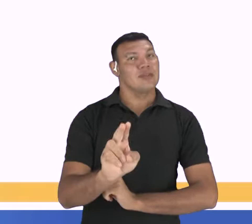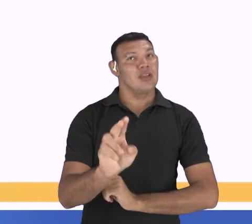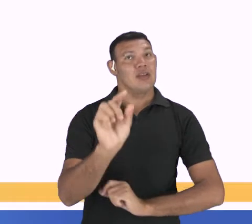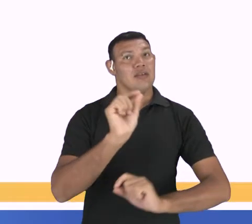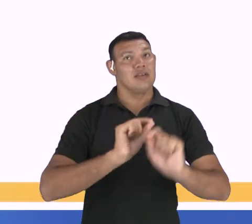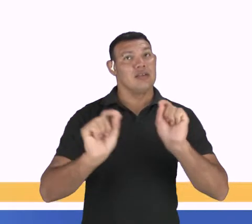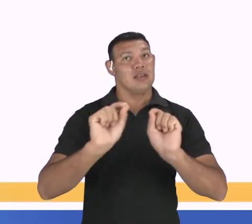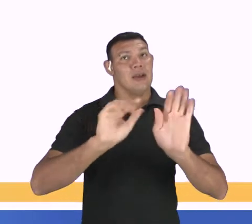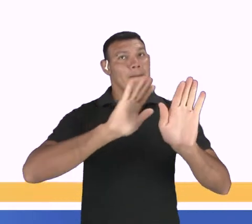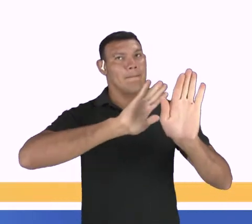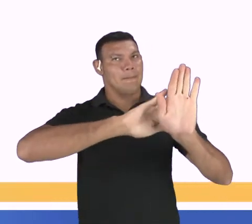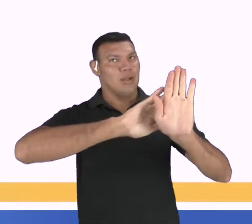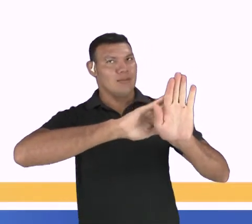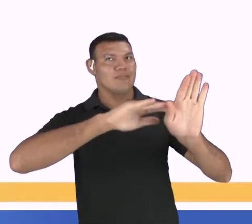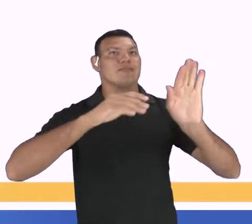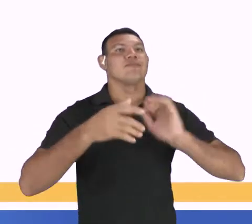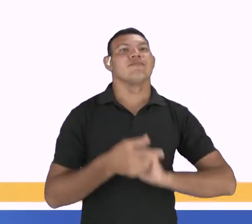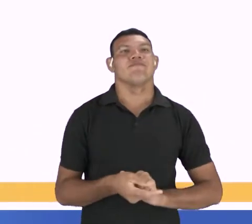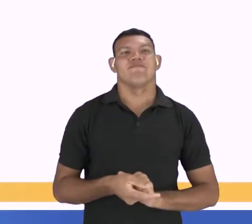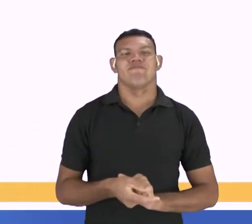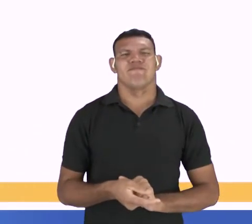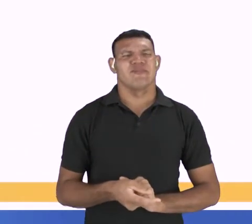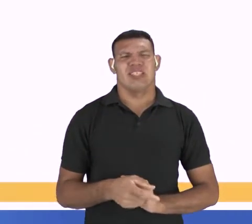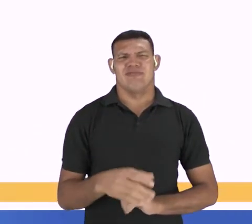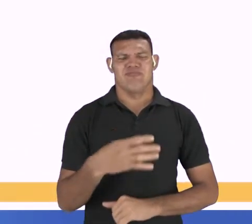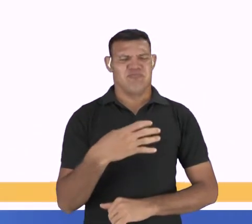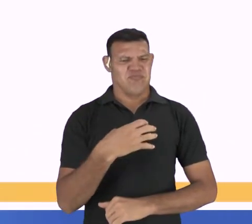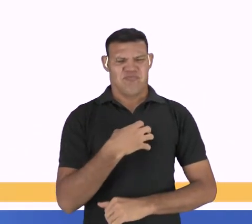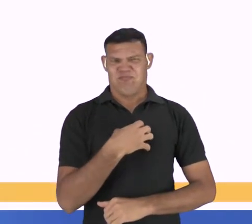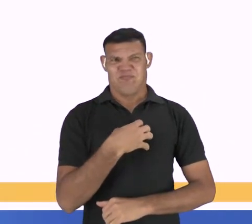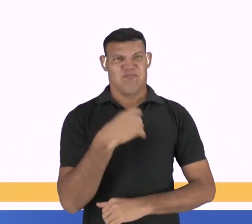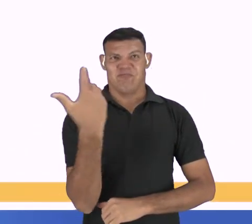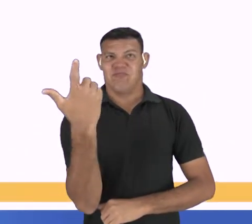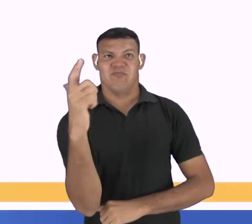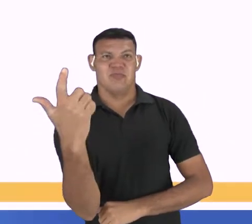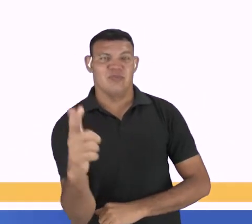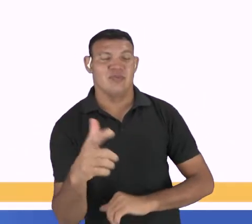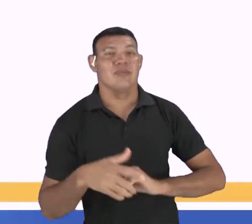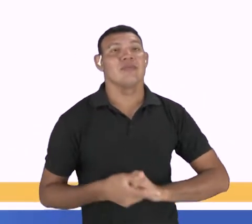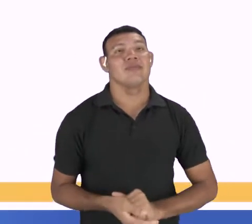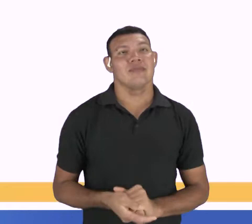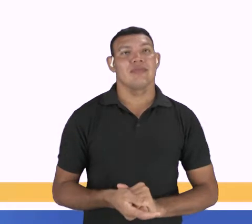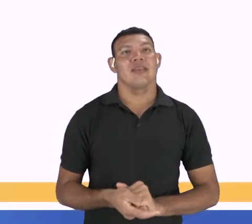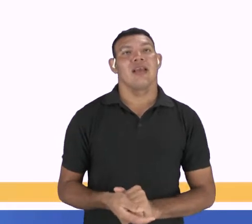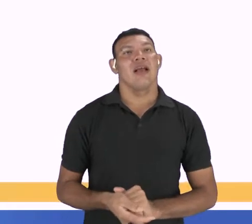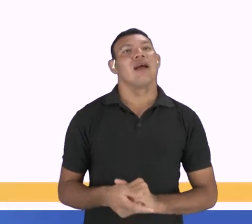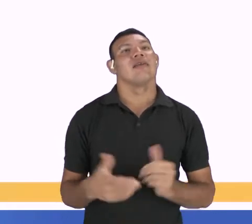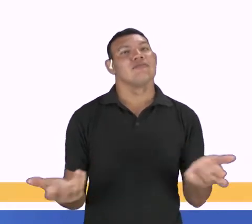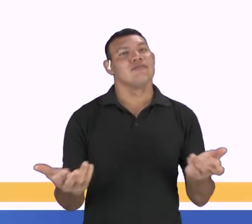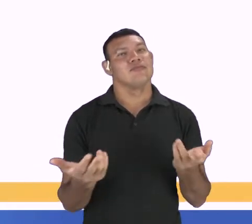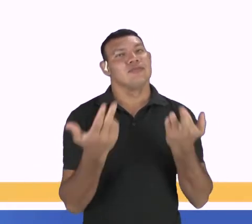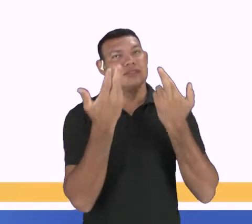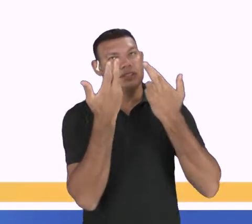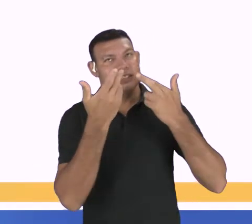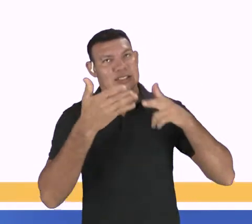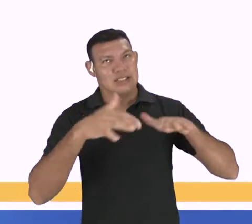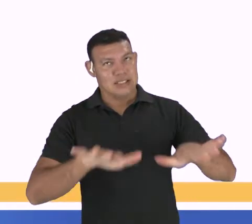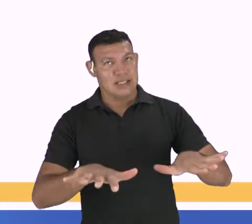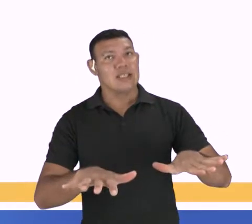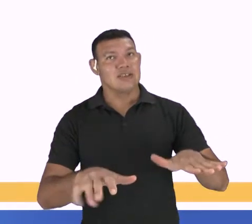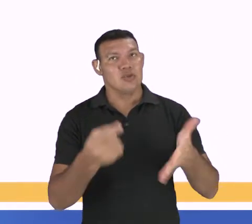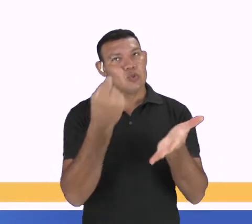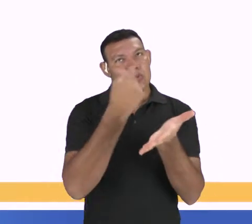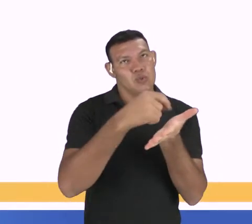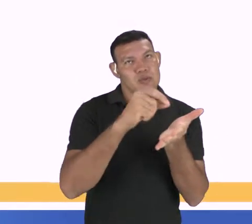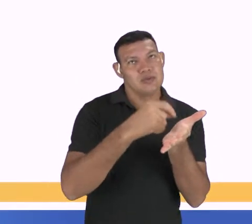fazem sentido. Ou seja, são recursos da fala e da escrita que ganham novos sentidos conotativos e